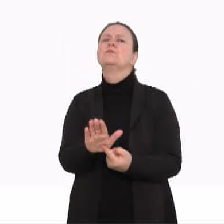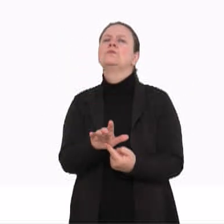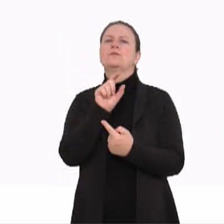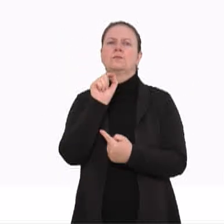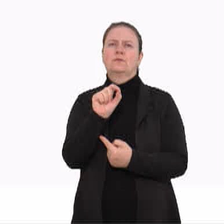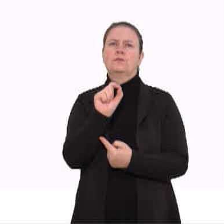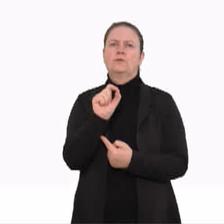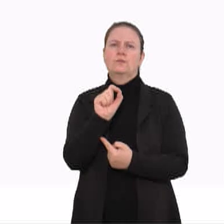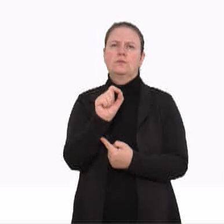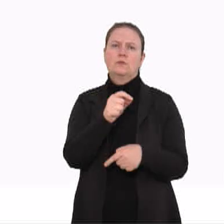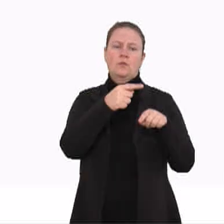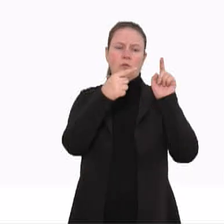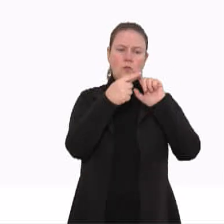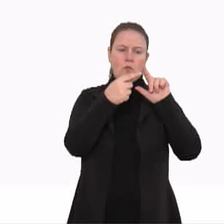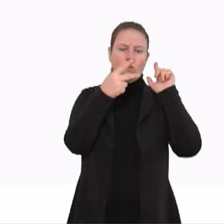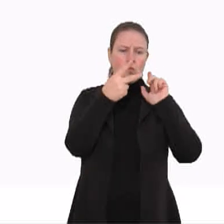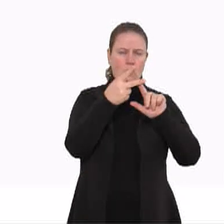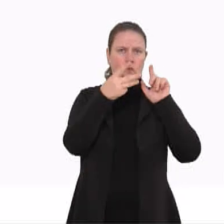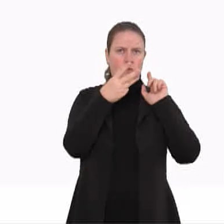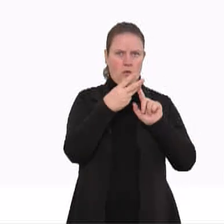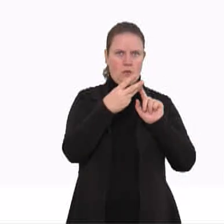em três partes aqui?